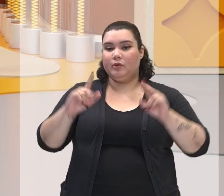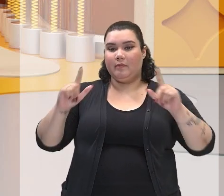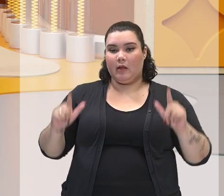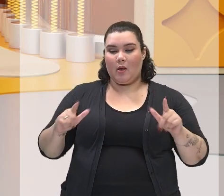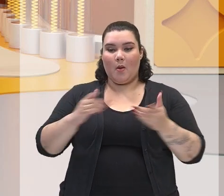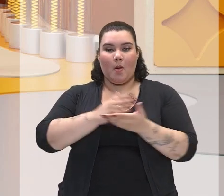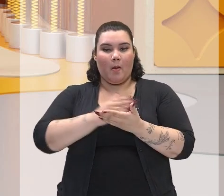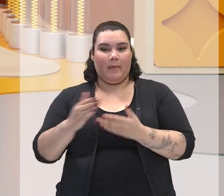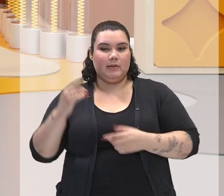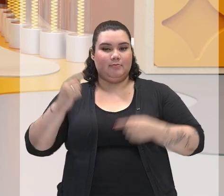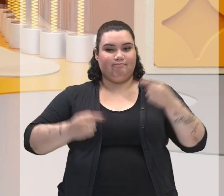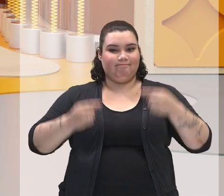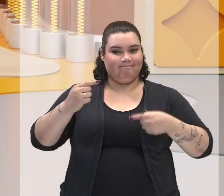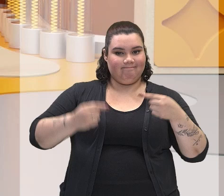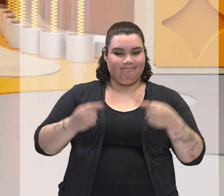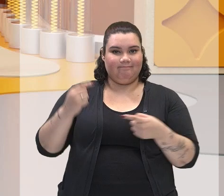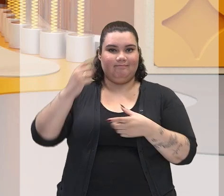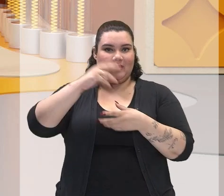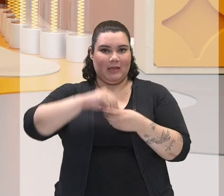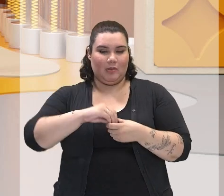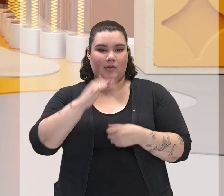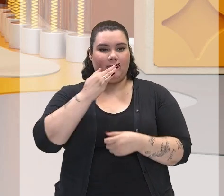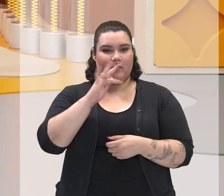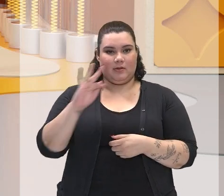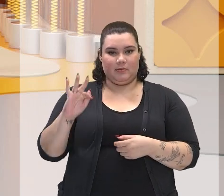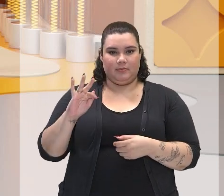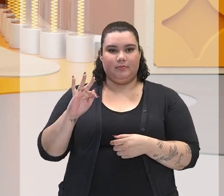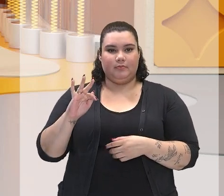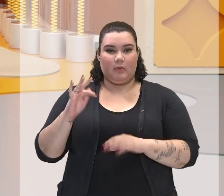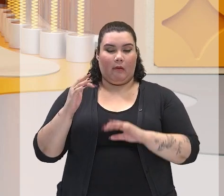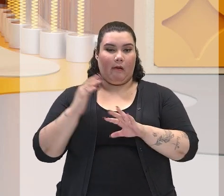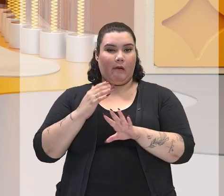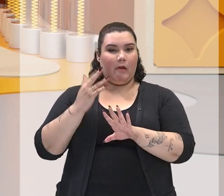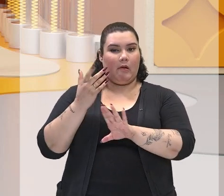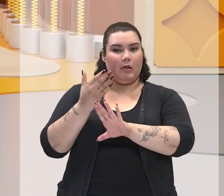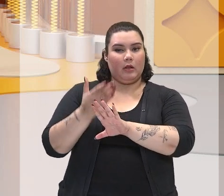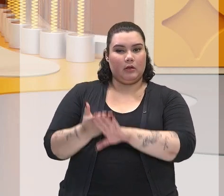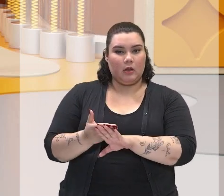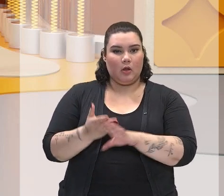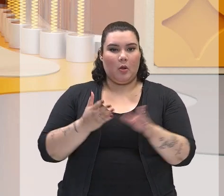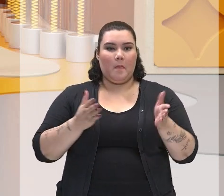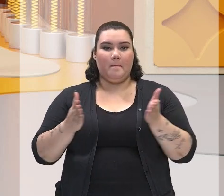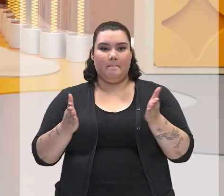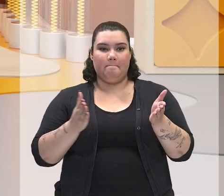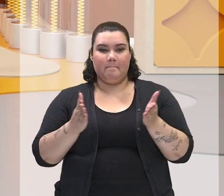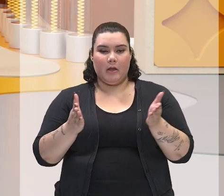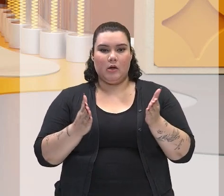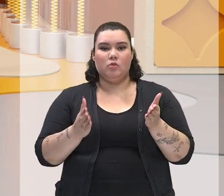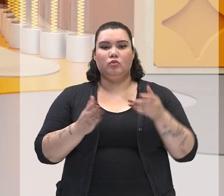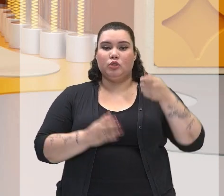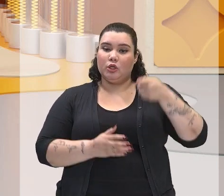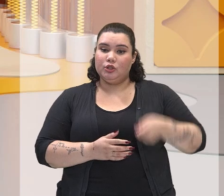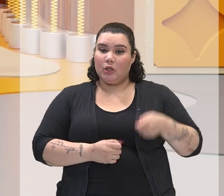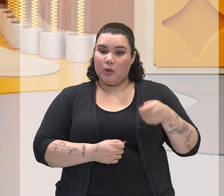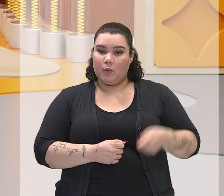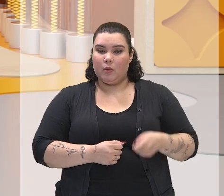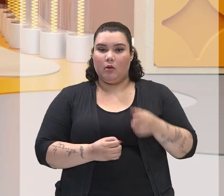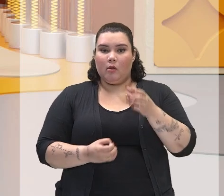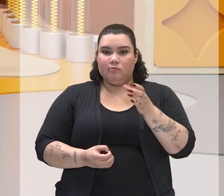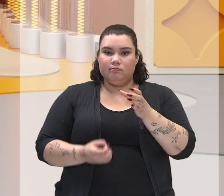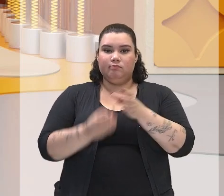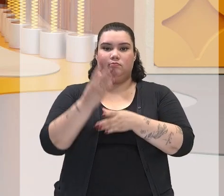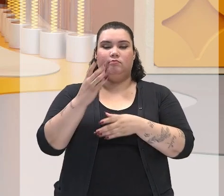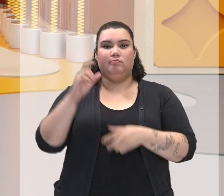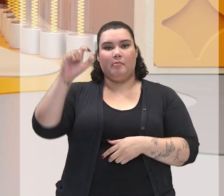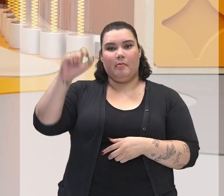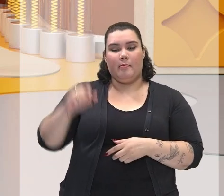conflitos internos, até a chegada, tá bom, do período ditatorial, que vai ser onde vai surgir a figura